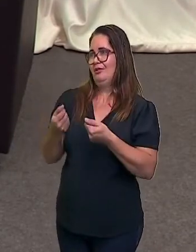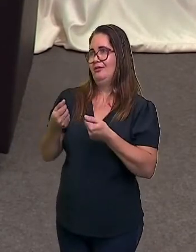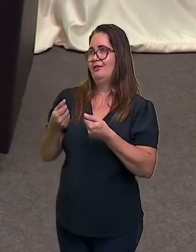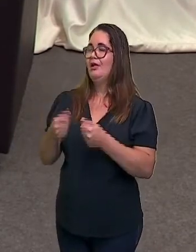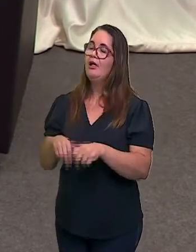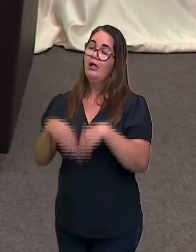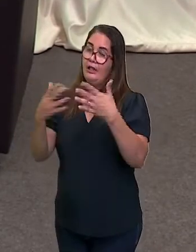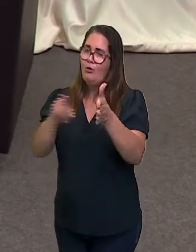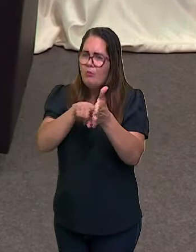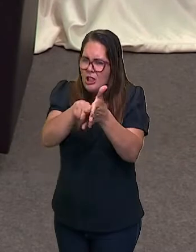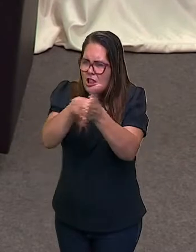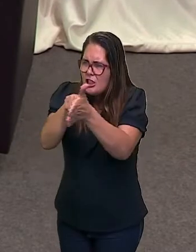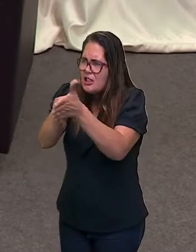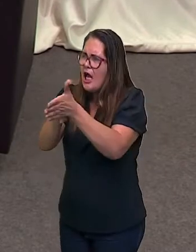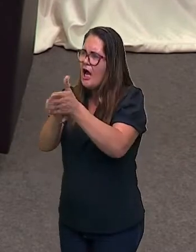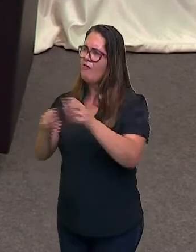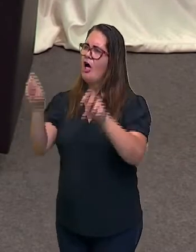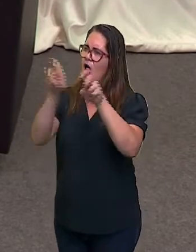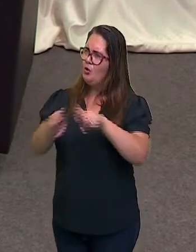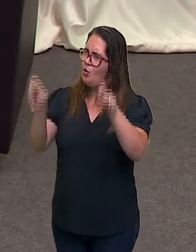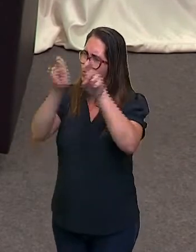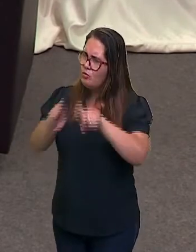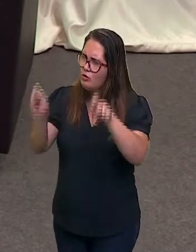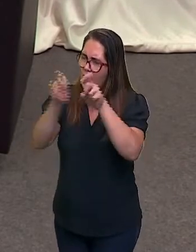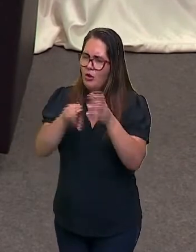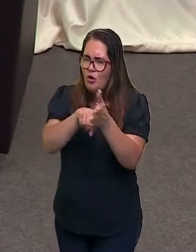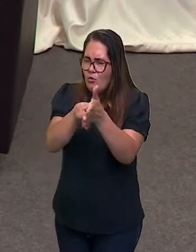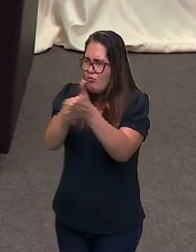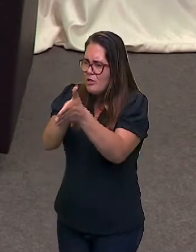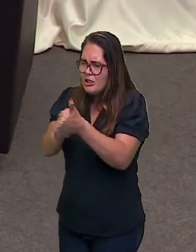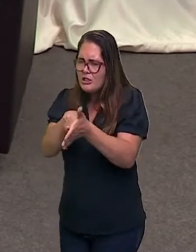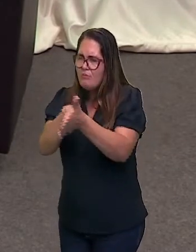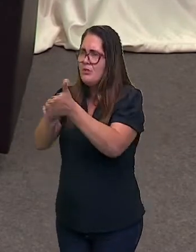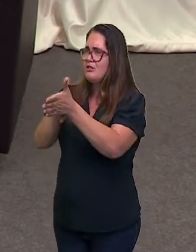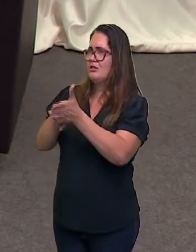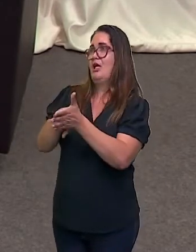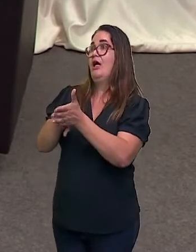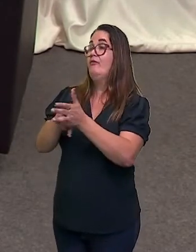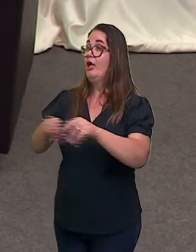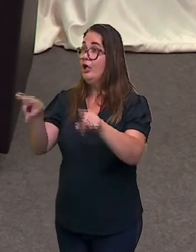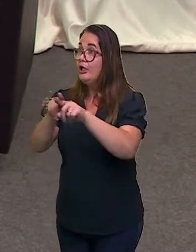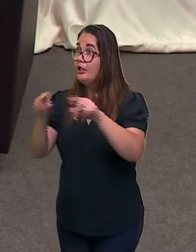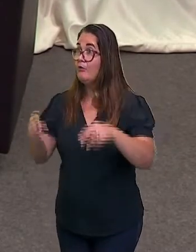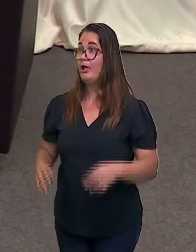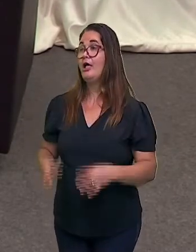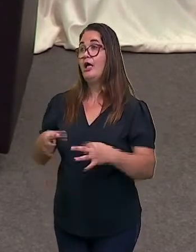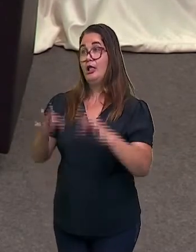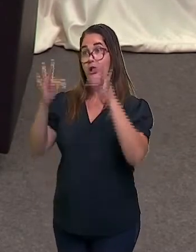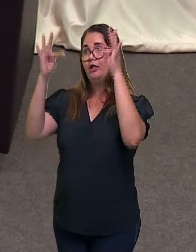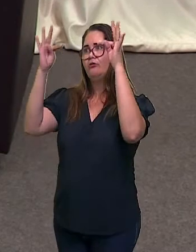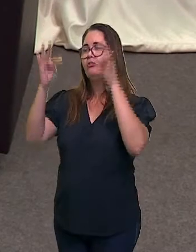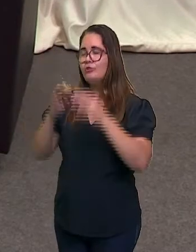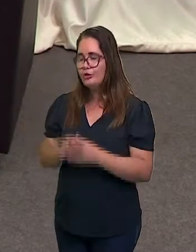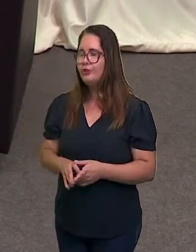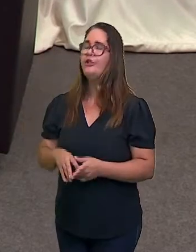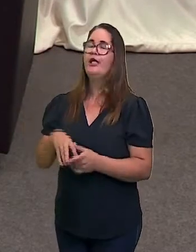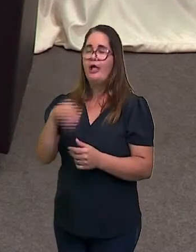e percebia que o acesso aos recursos tecnológicos